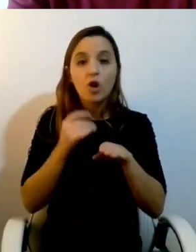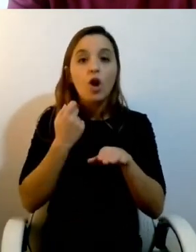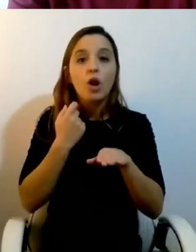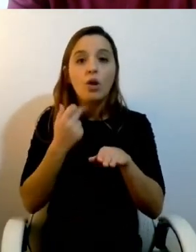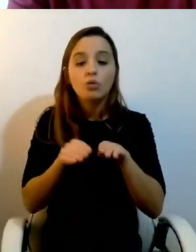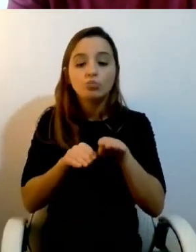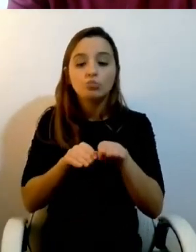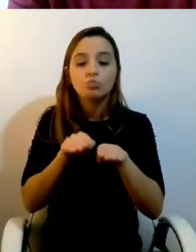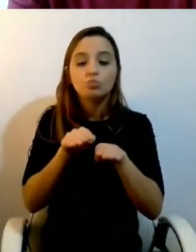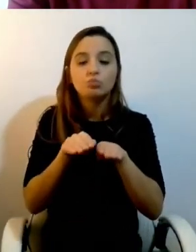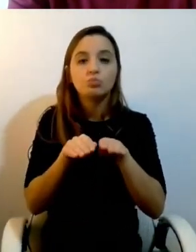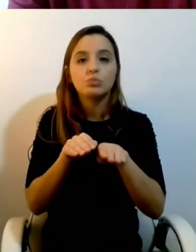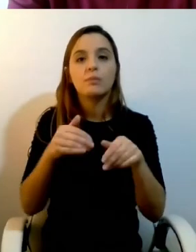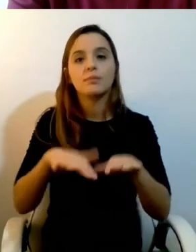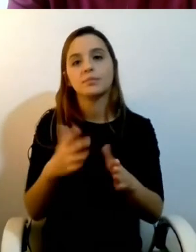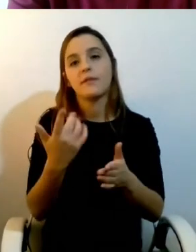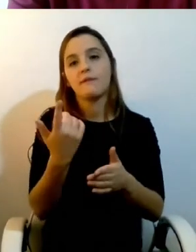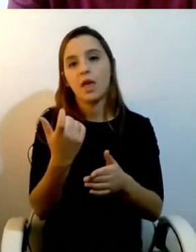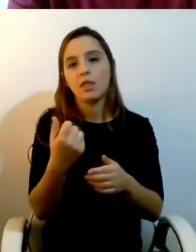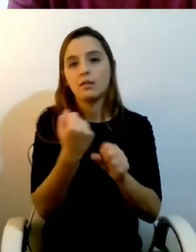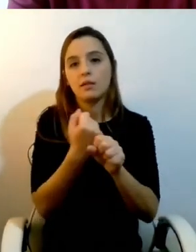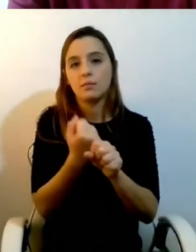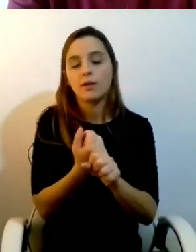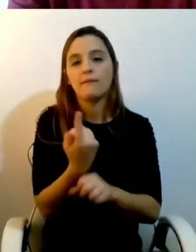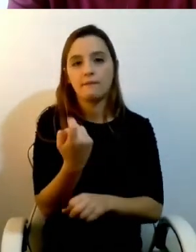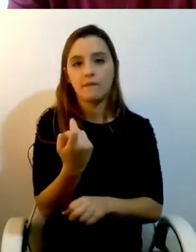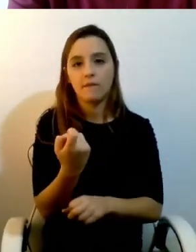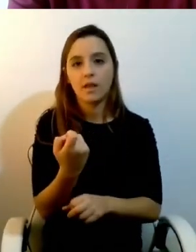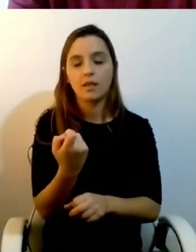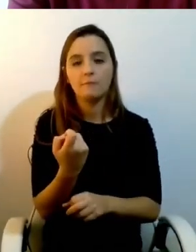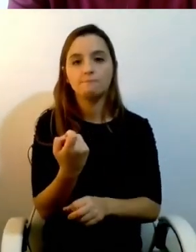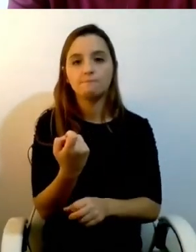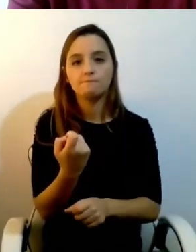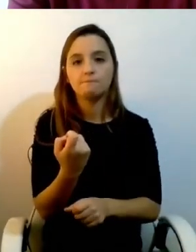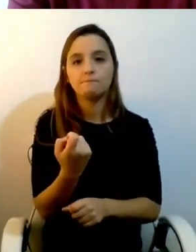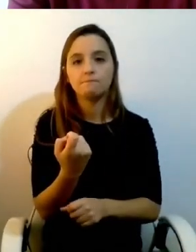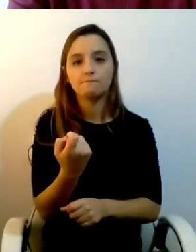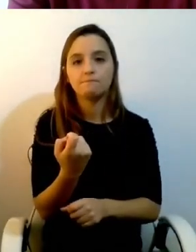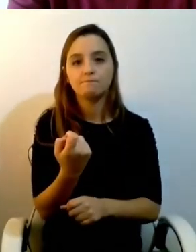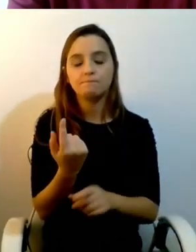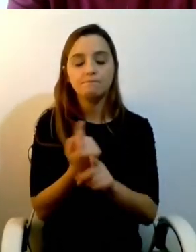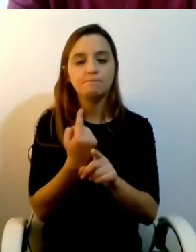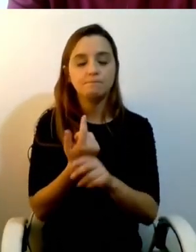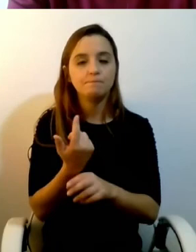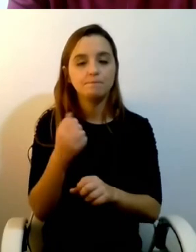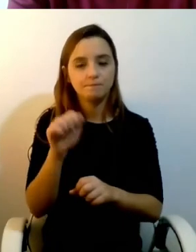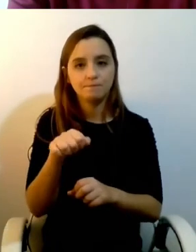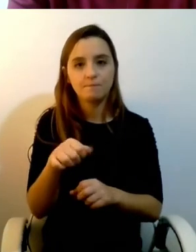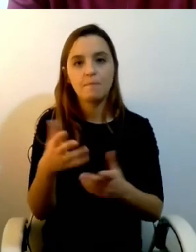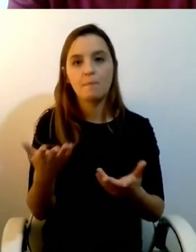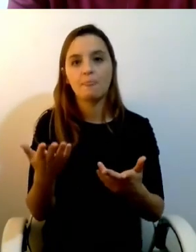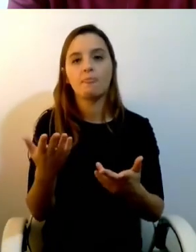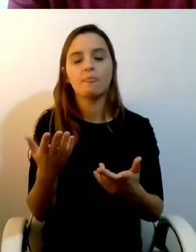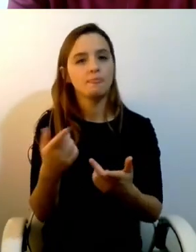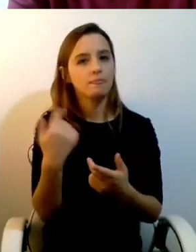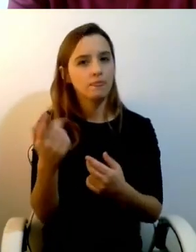muito mais decididos faltam fazer, faltam dar, para o que nos resta fazer. Vamos ouvir e